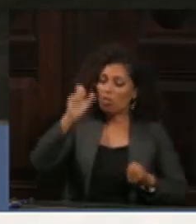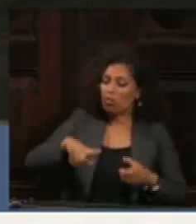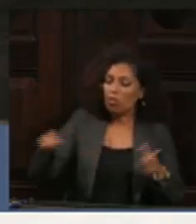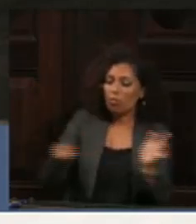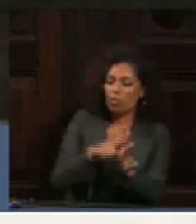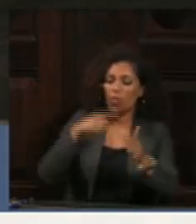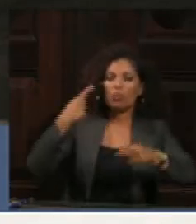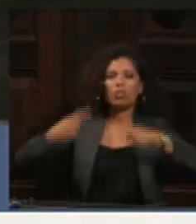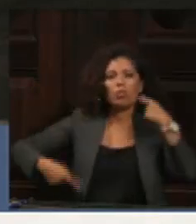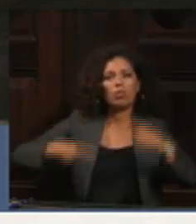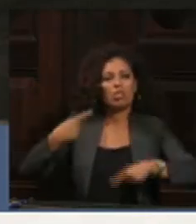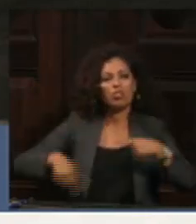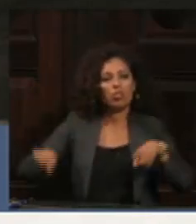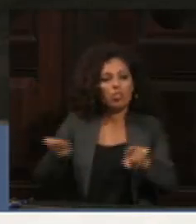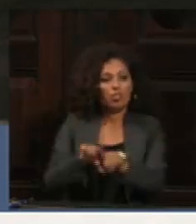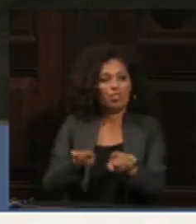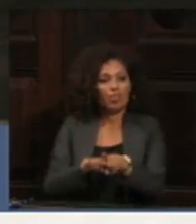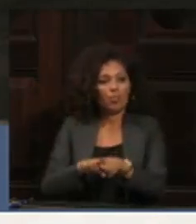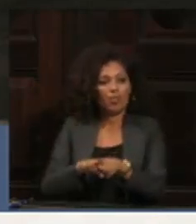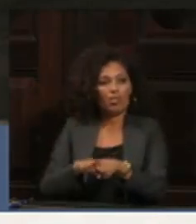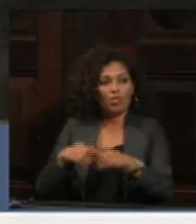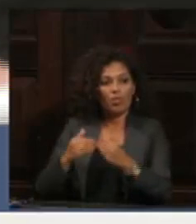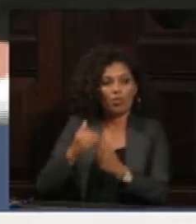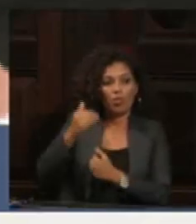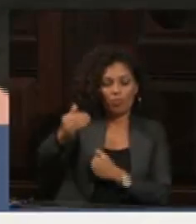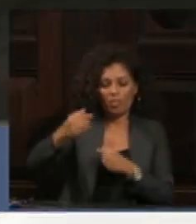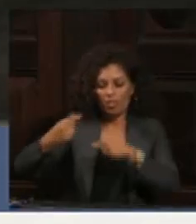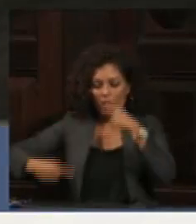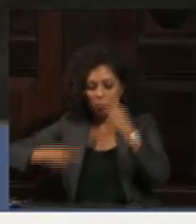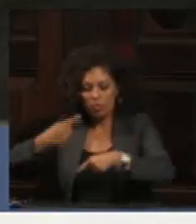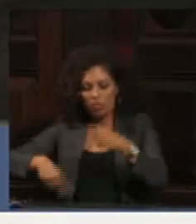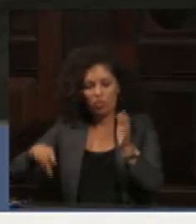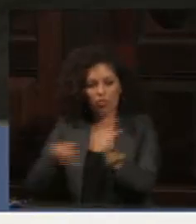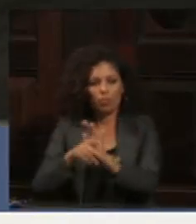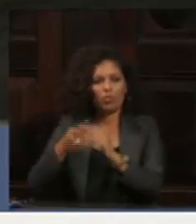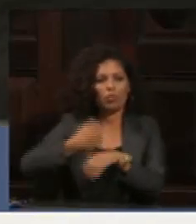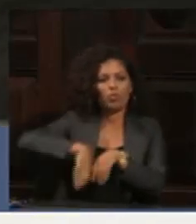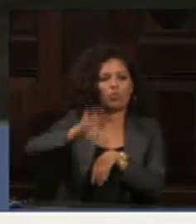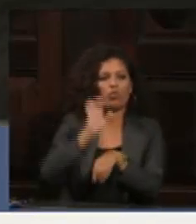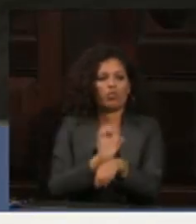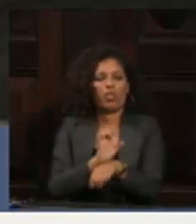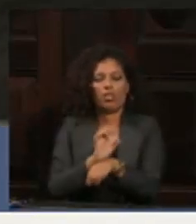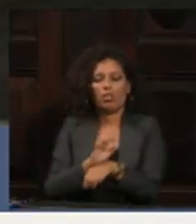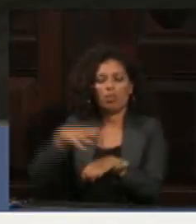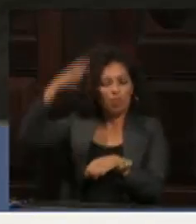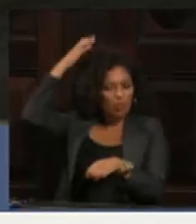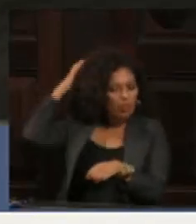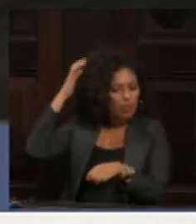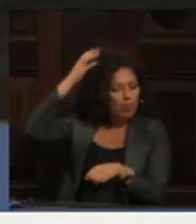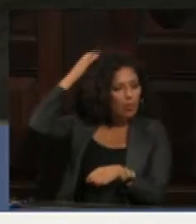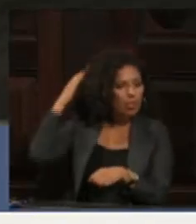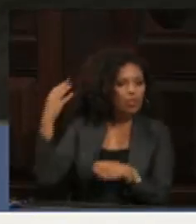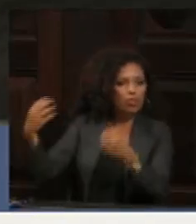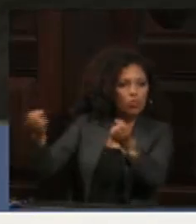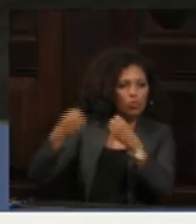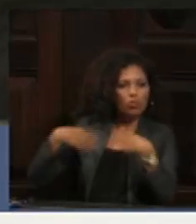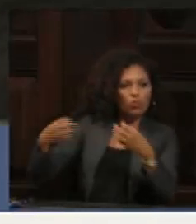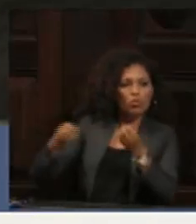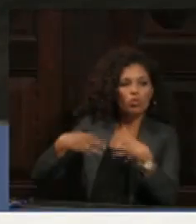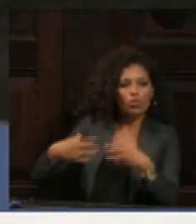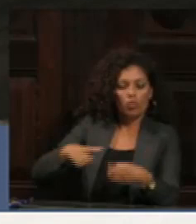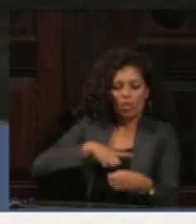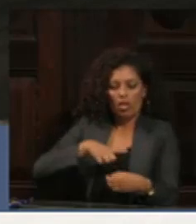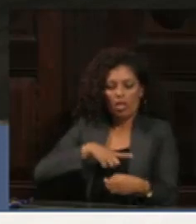e vira política de Estado. Que Estado é esse? Então, Marielle nos ensinou a fazer política de